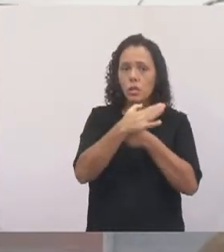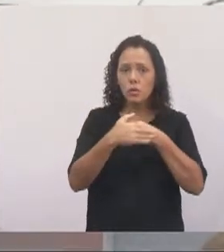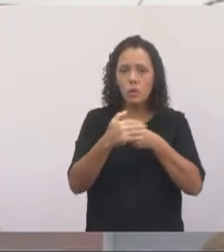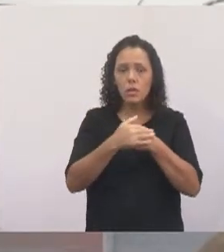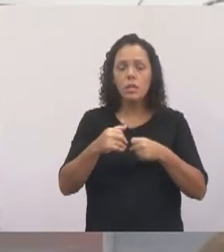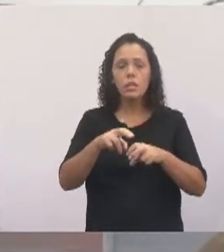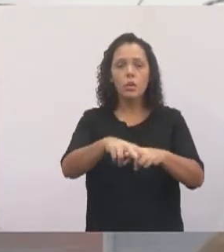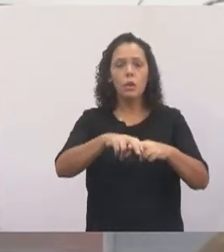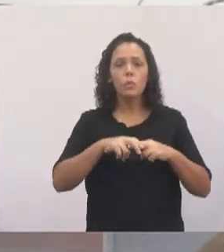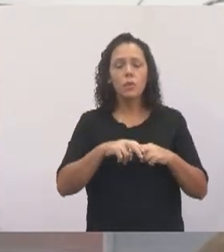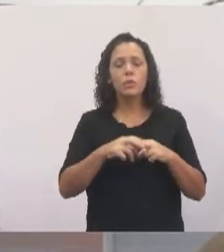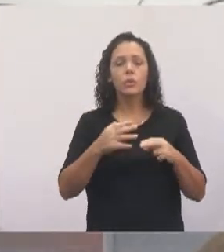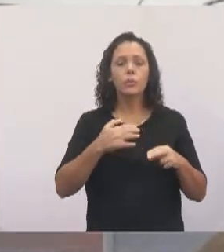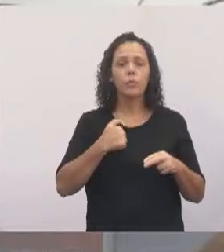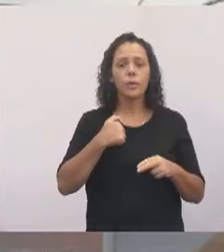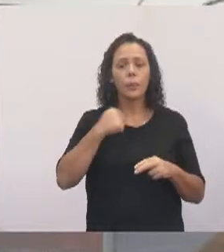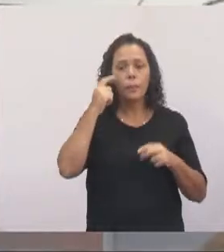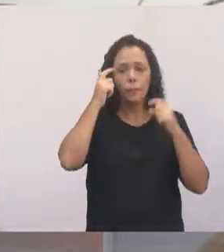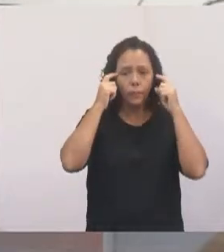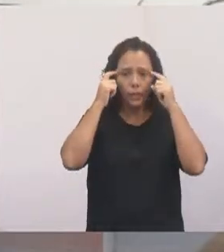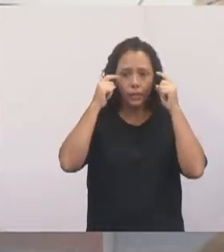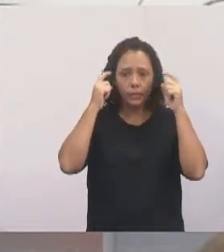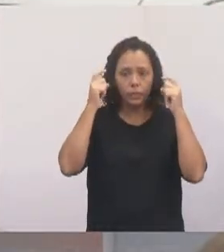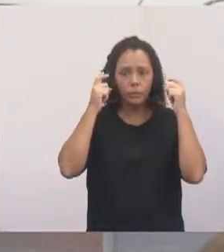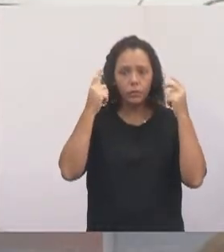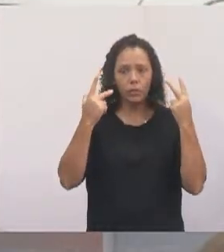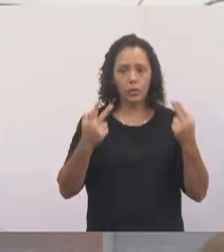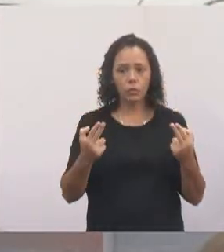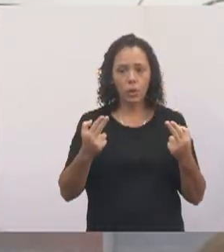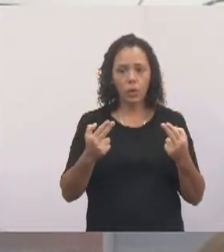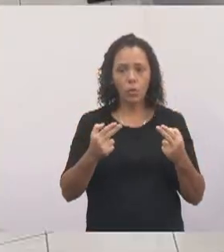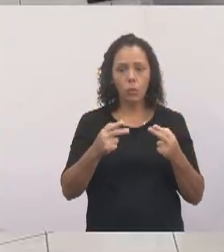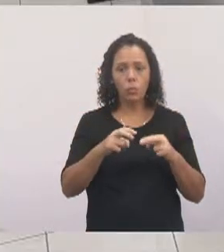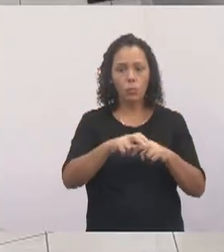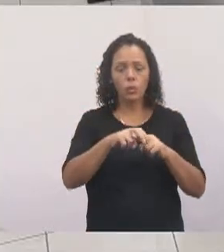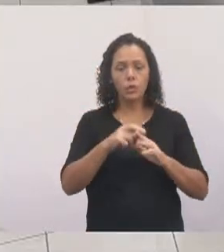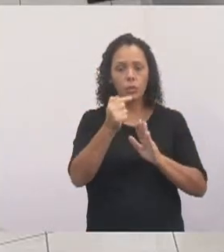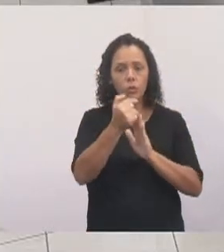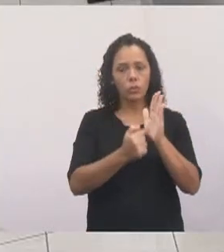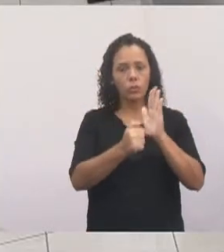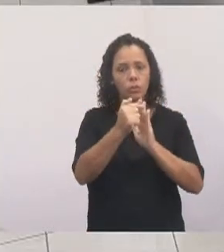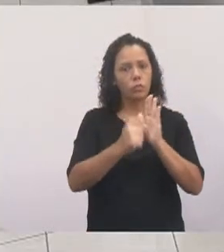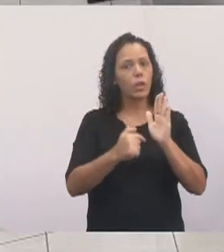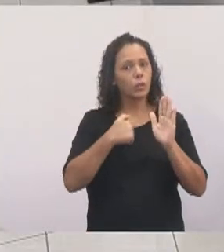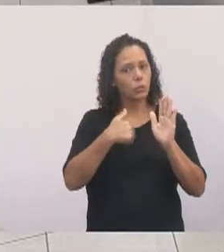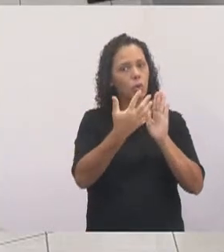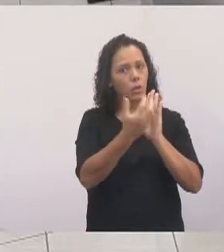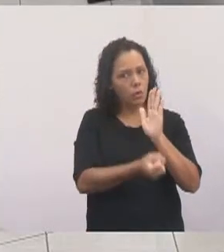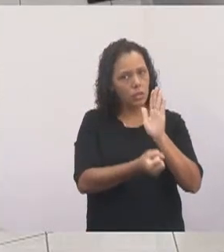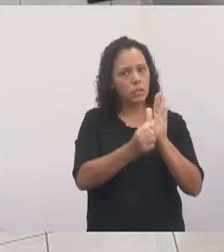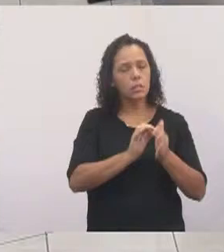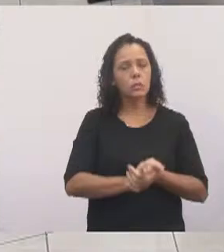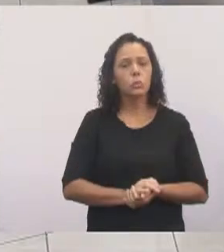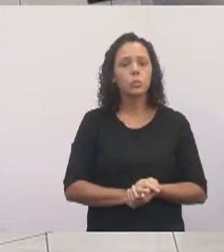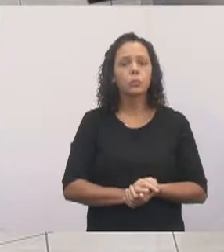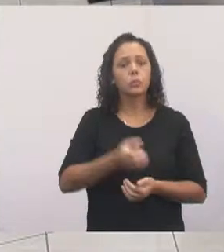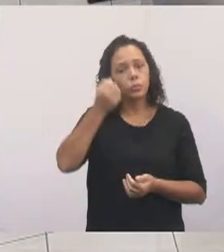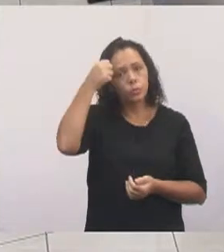com o meu pensamento. Então, eu vou ser favorável ao veto. Como vota a vereadora Sônia Patas da